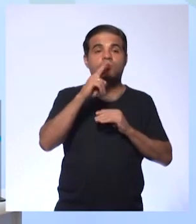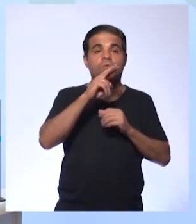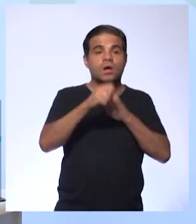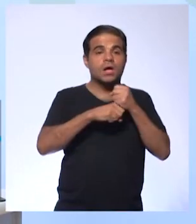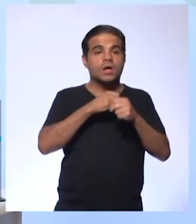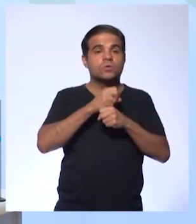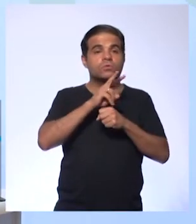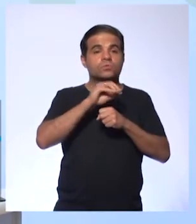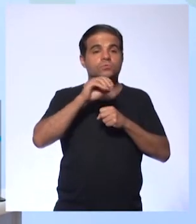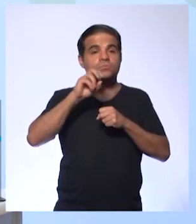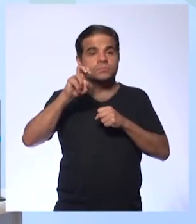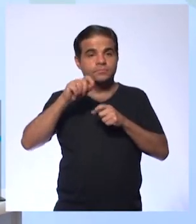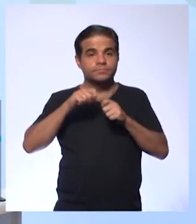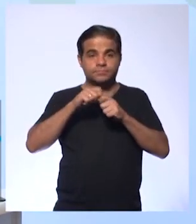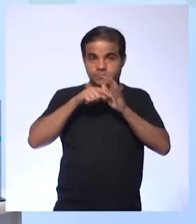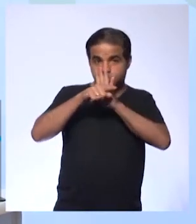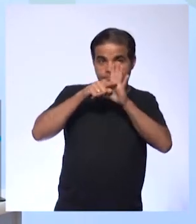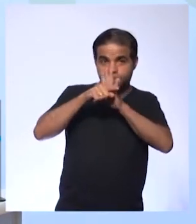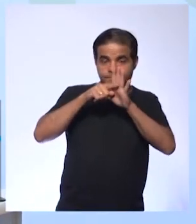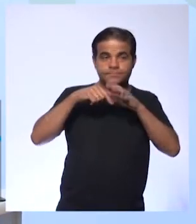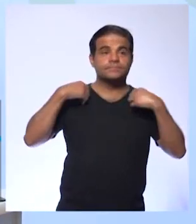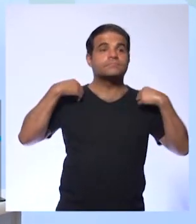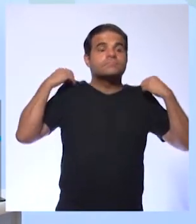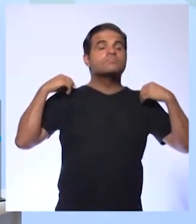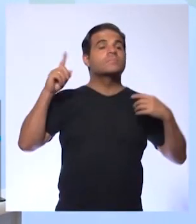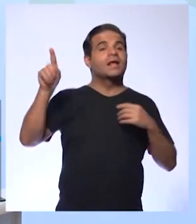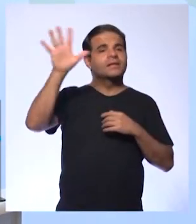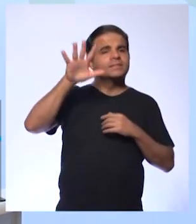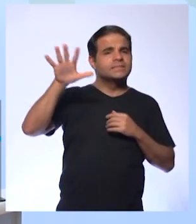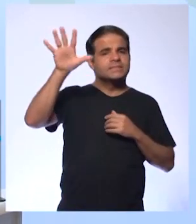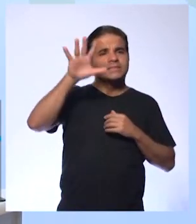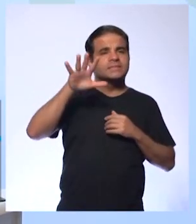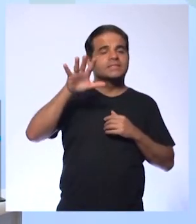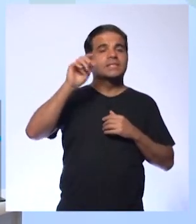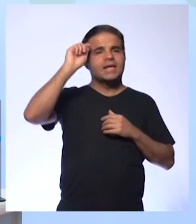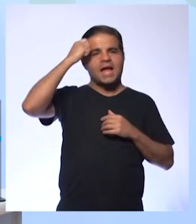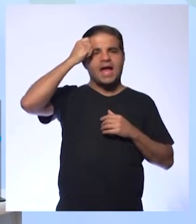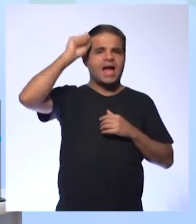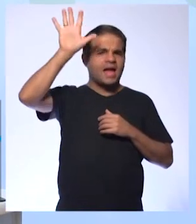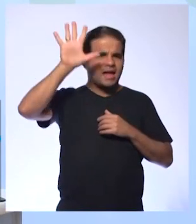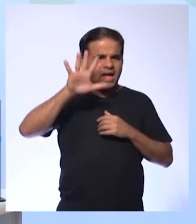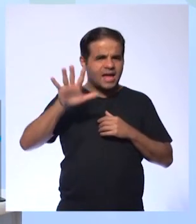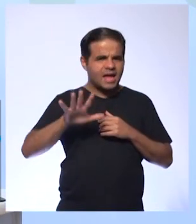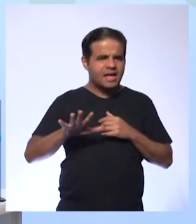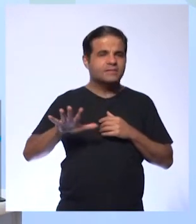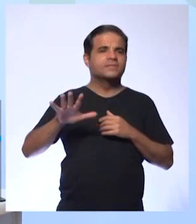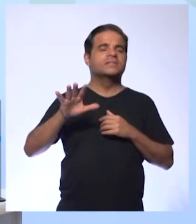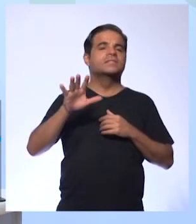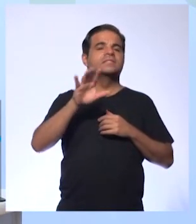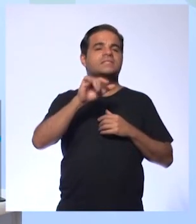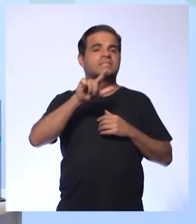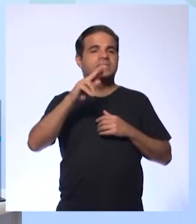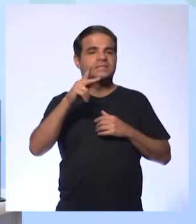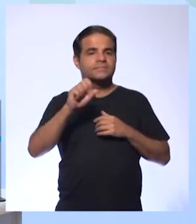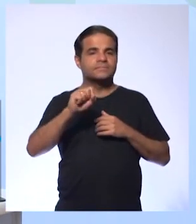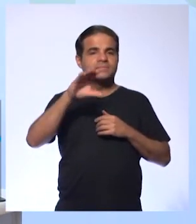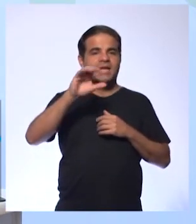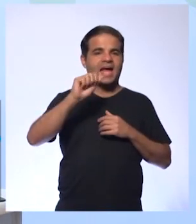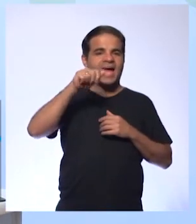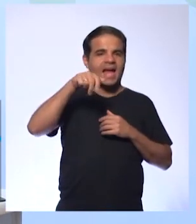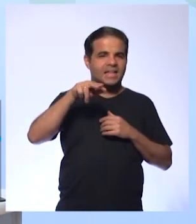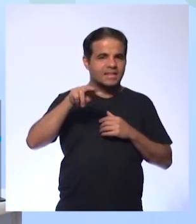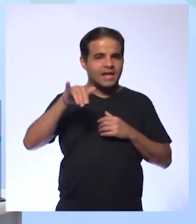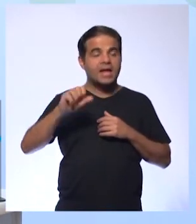2005, né, fez uma pesquisa, porque lá na região noroeste da África, na região das Ilhas Canárias, precisamente na Ilha de